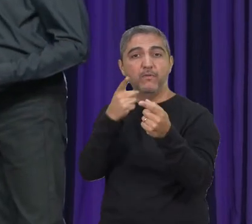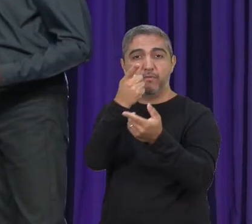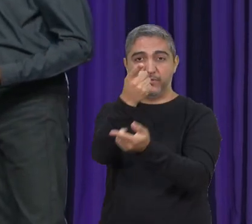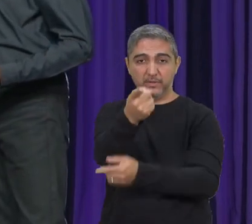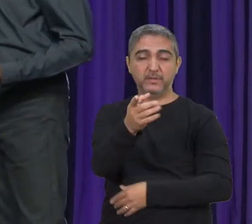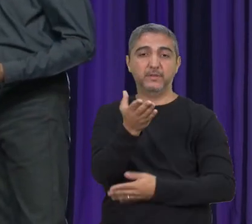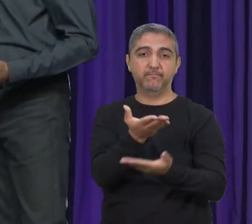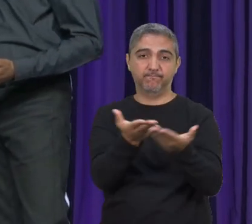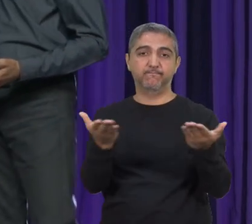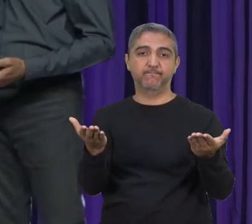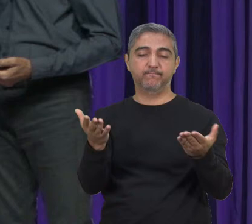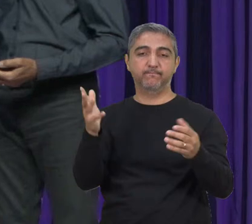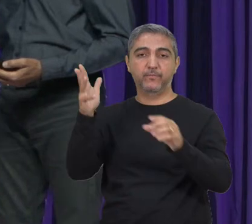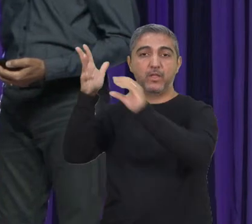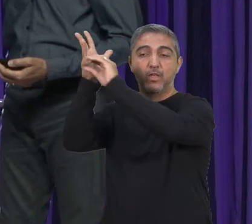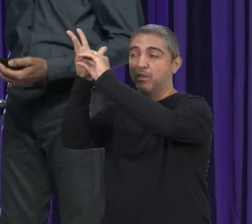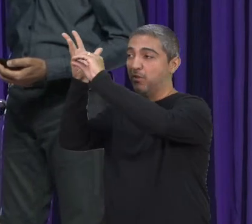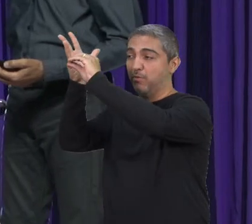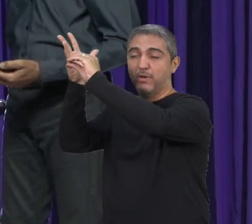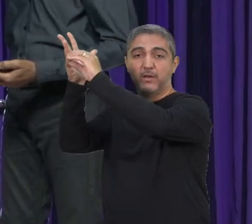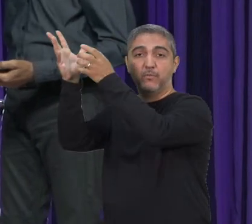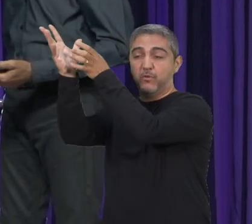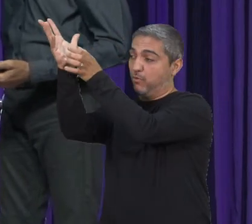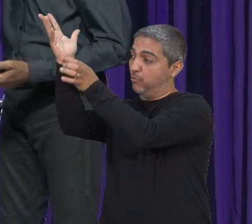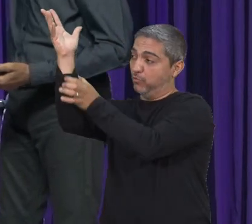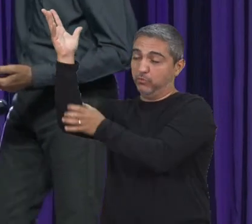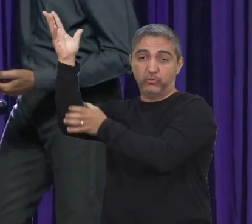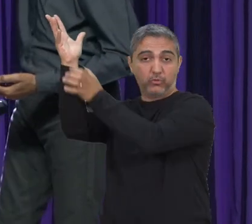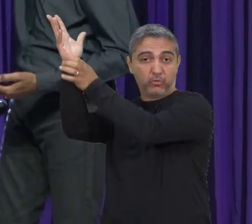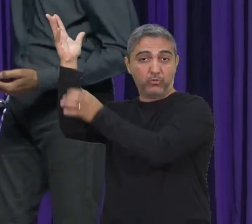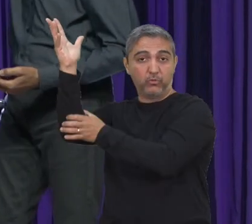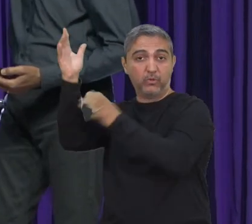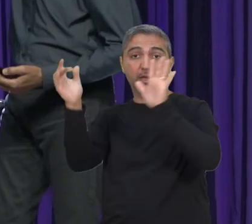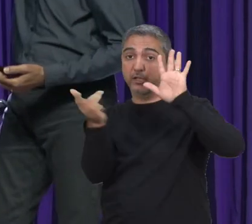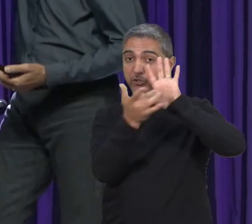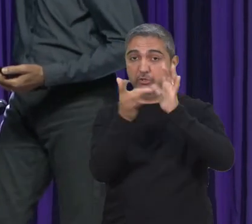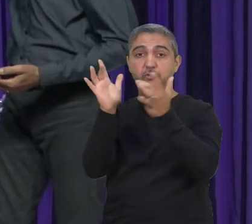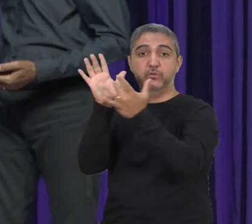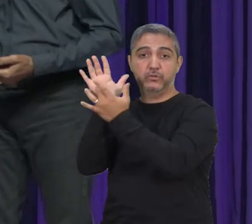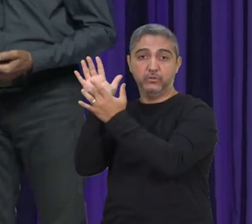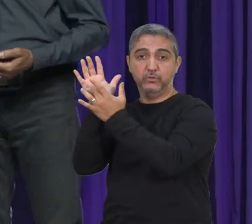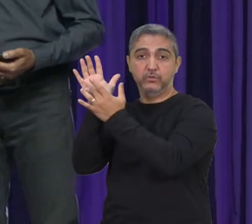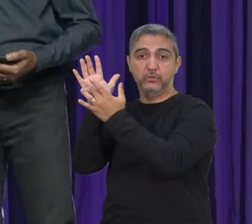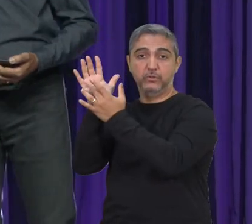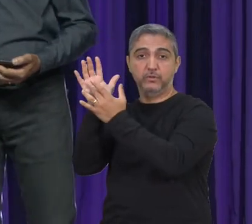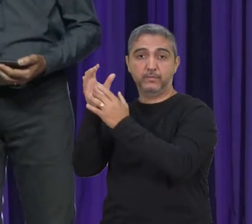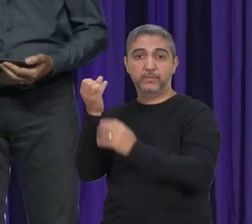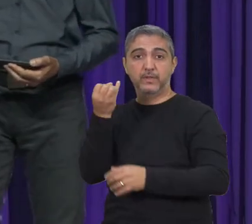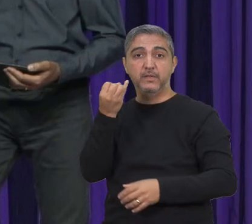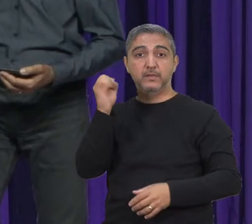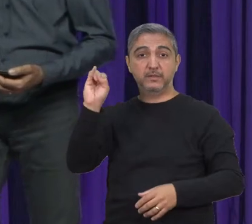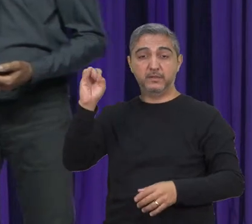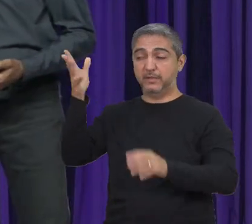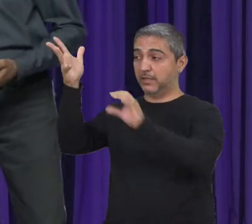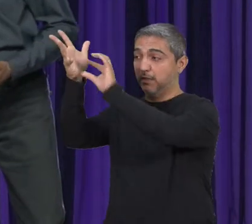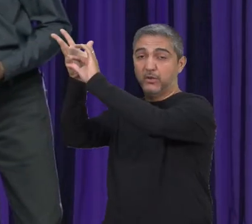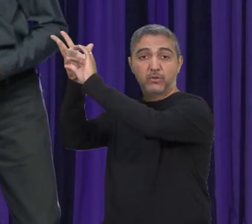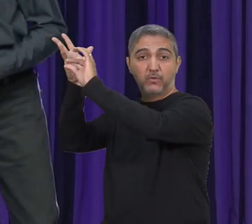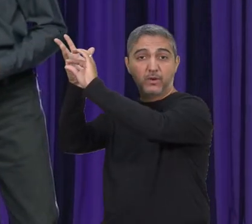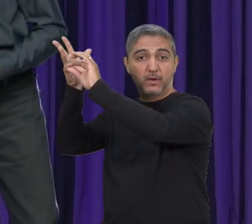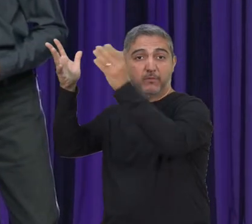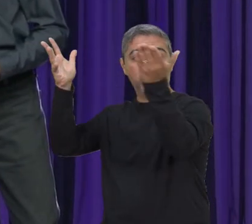e o tronco é Jesus. Se o ramo está fora de Jesus, ele não